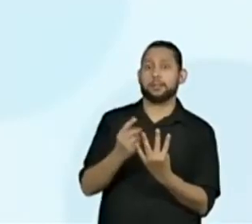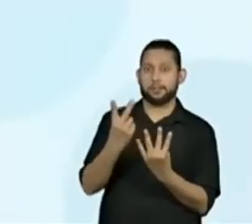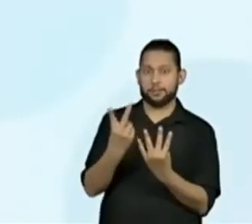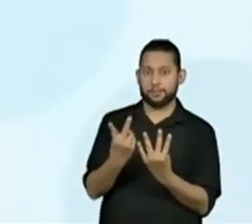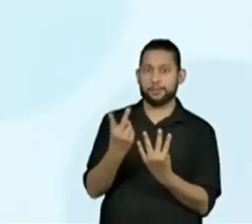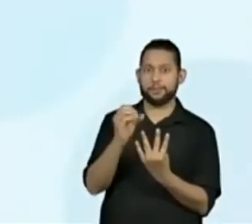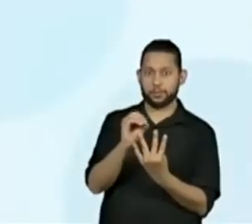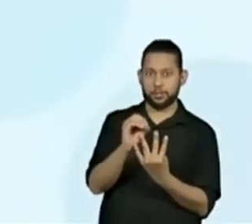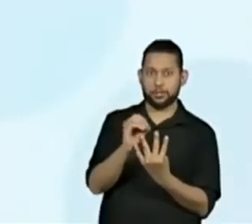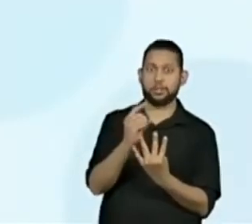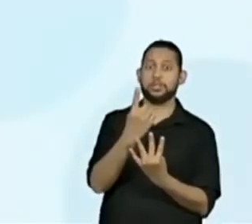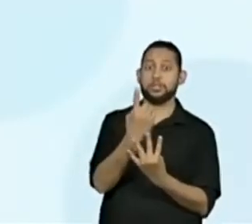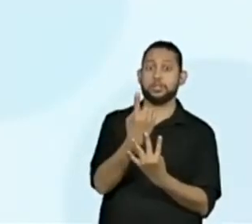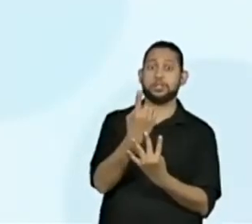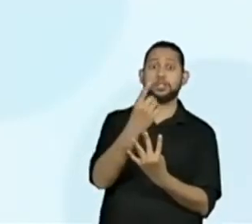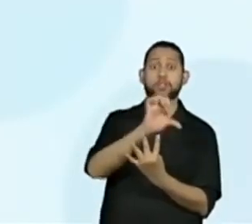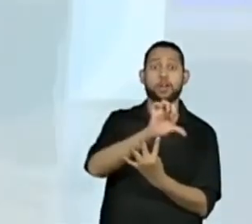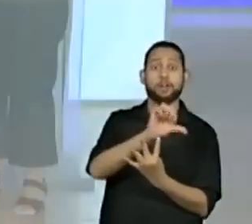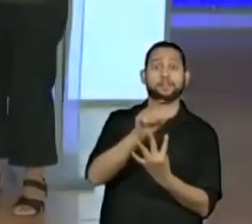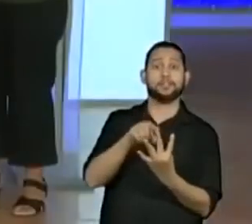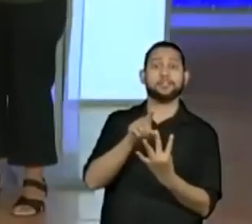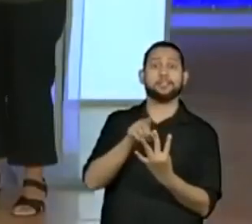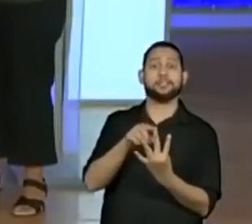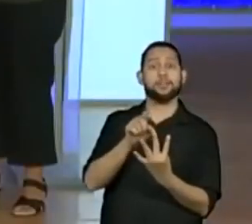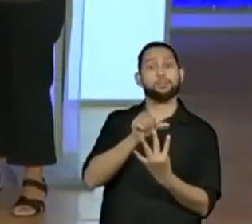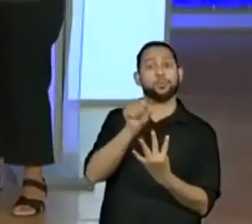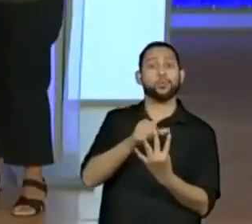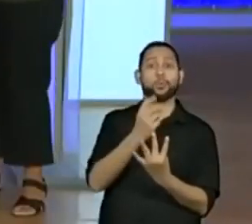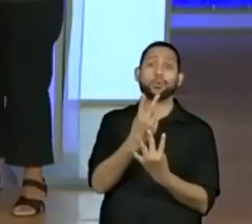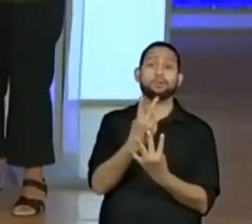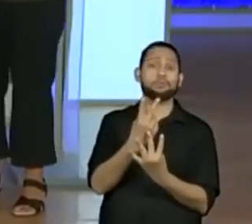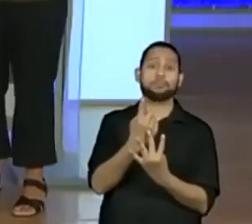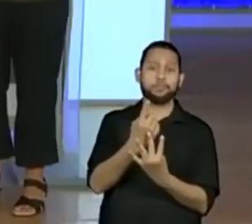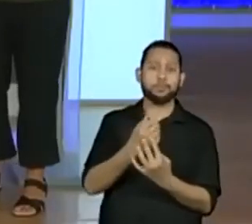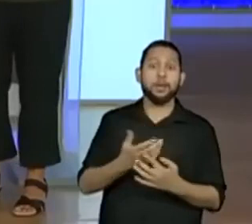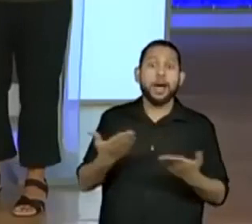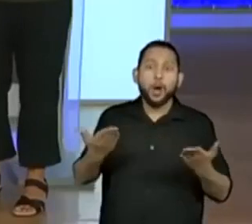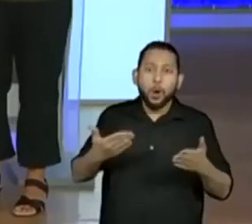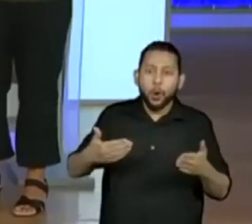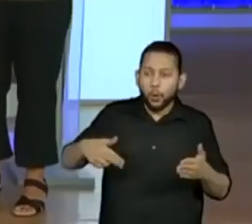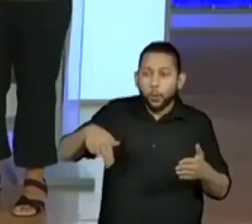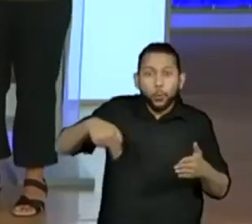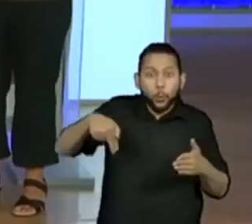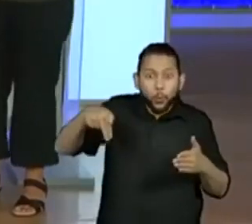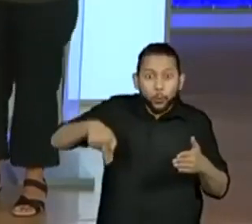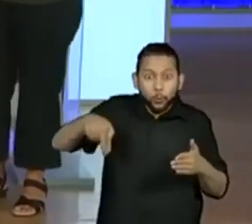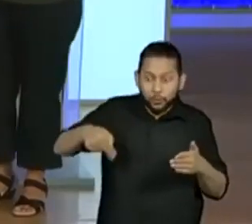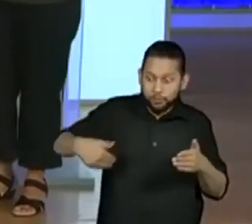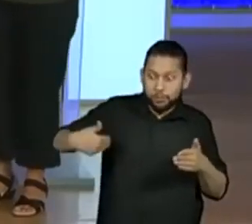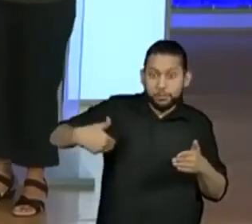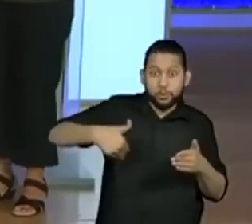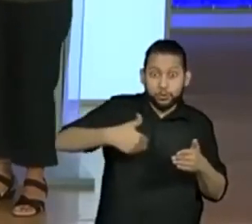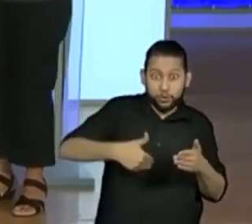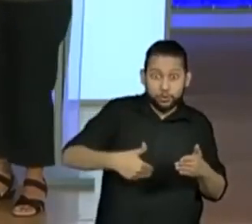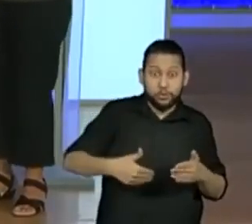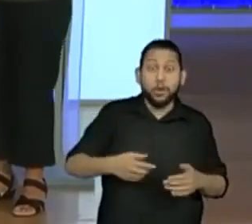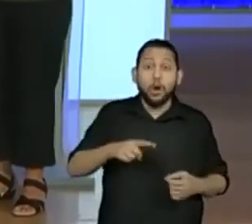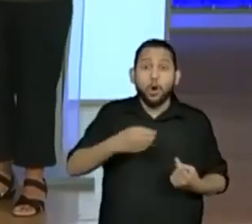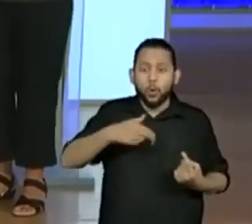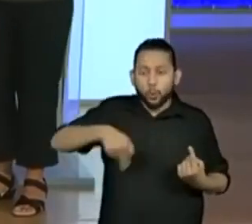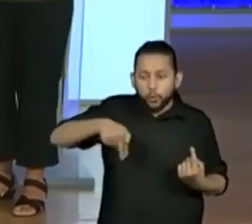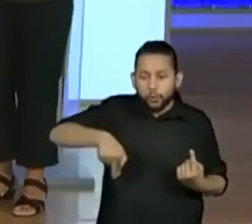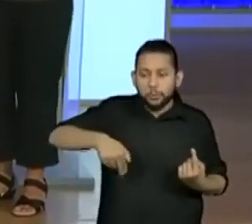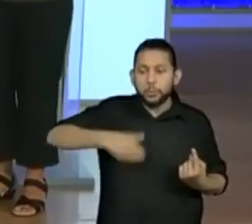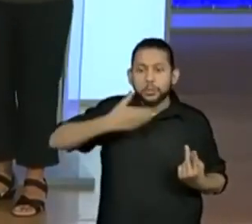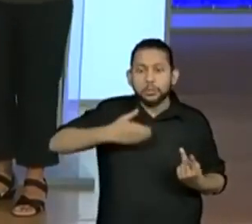2019. Muito bem. E agora já sabemos, nós estamos em novembro, pertinho aí da virada do ano. Só falta novembro e dezembro